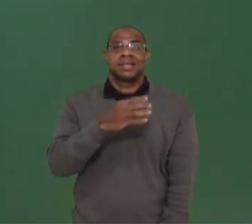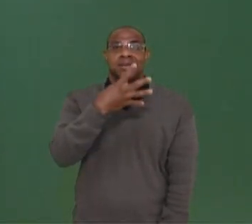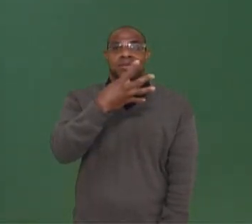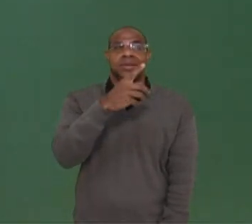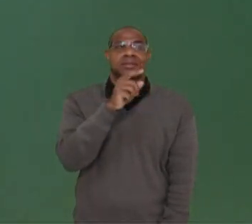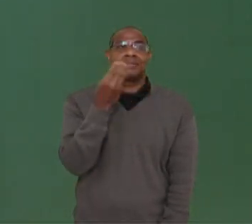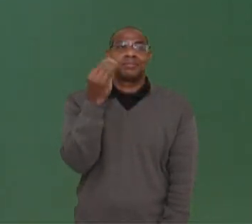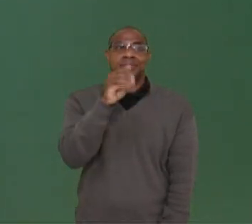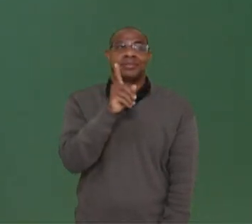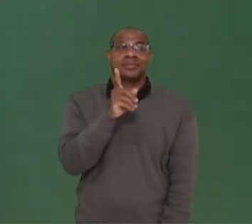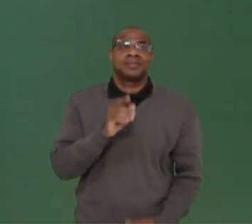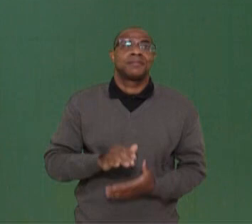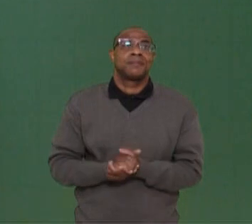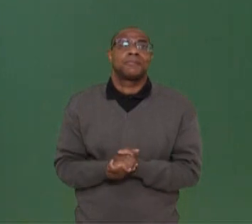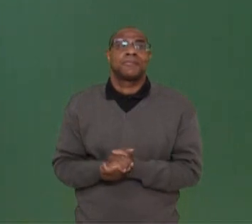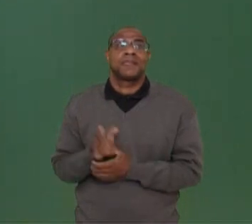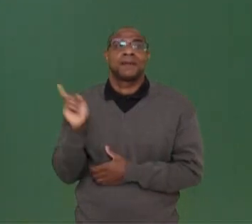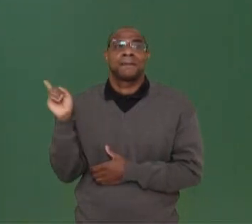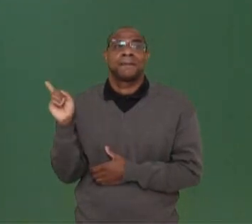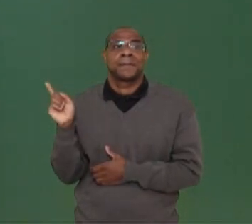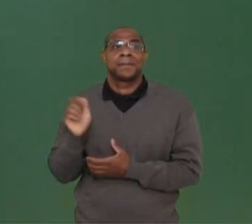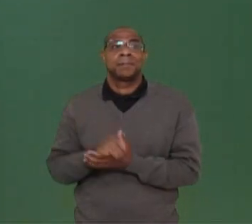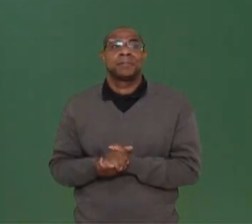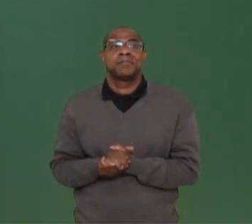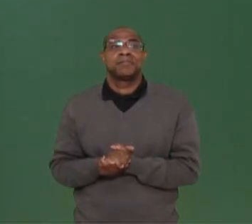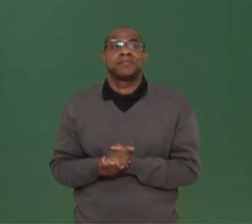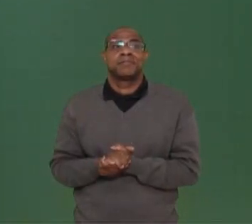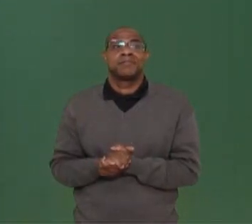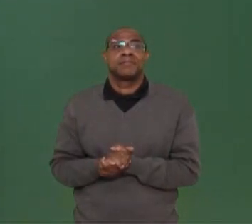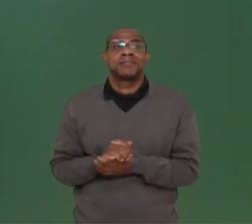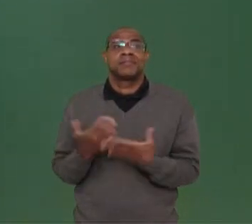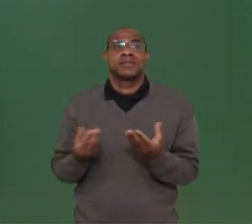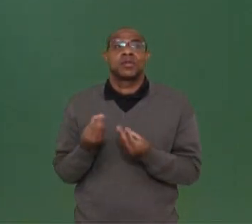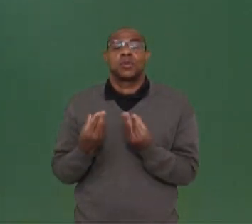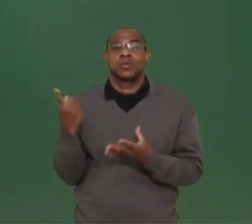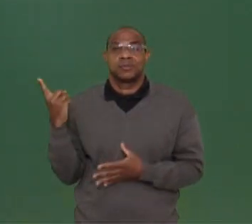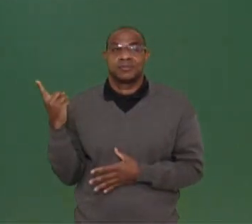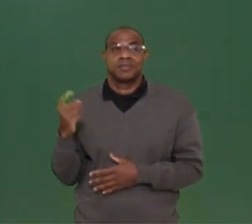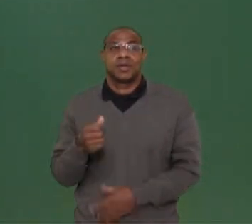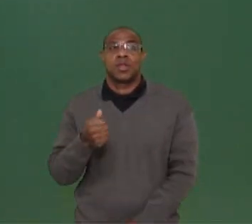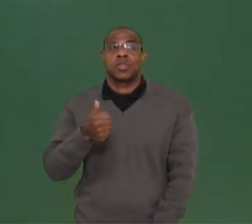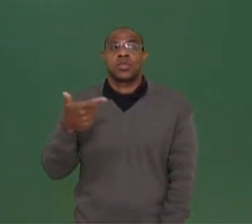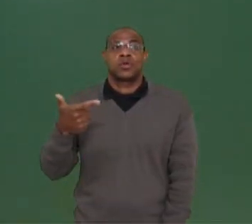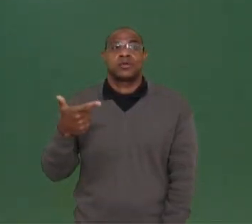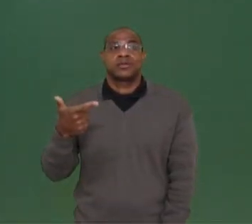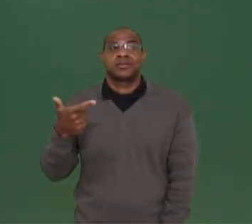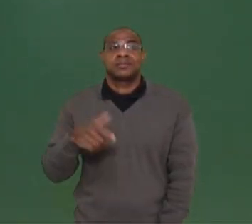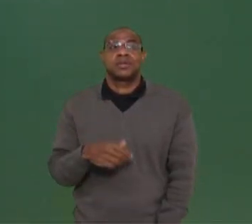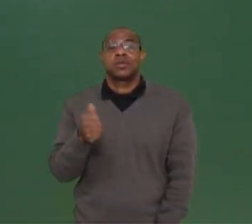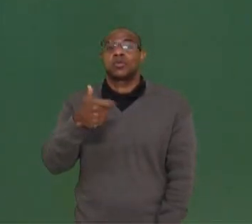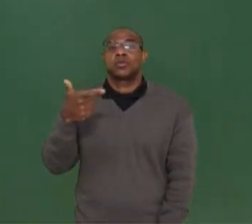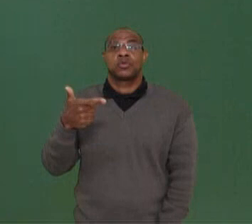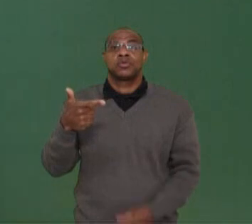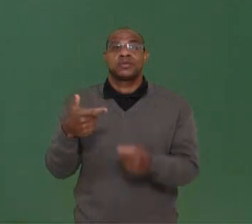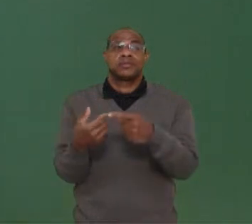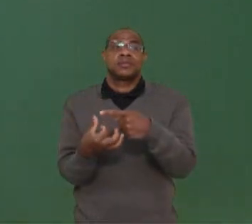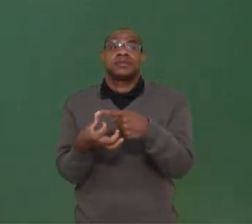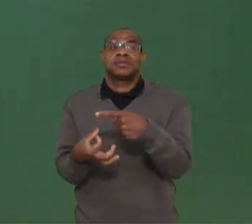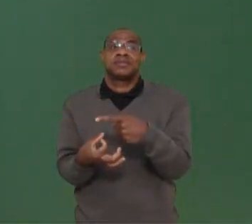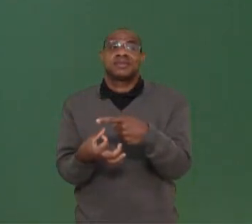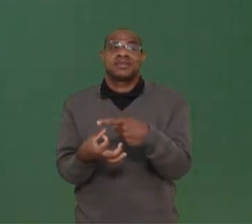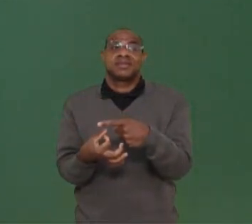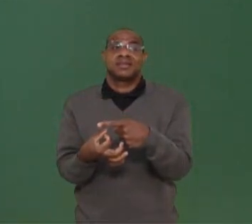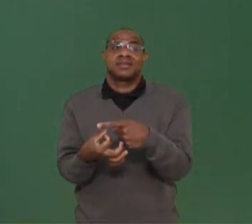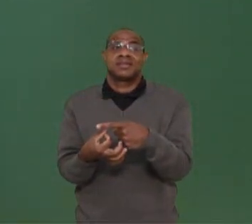Probabilidade vai ser o quê? 12 em 60, que é igual a 1/5. Ou 0,2